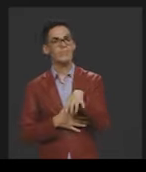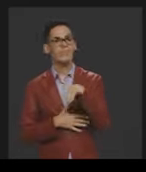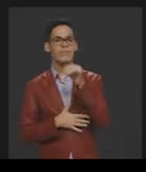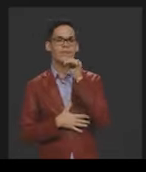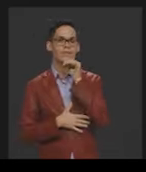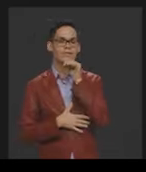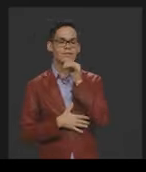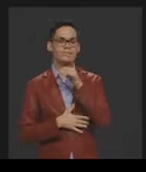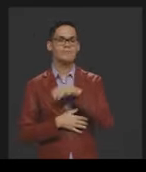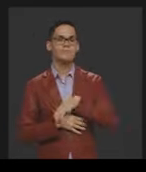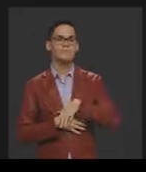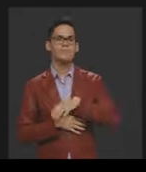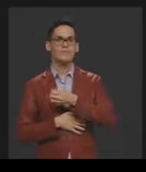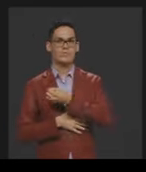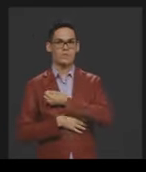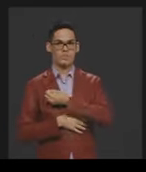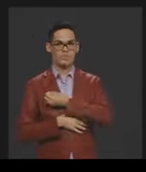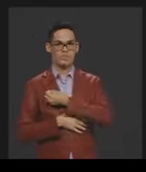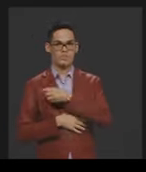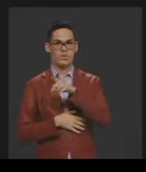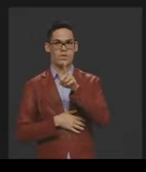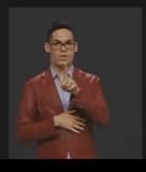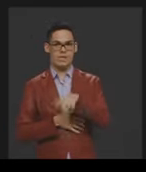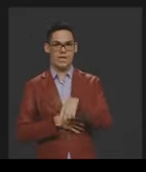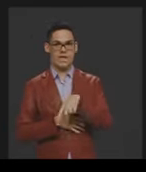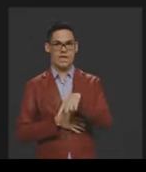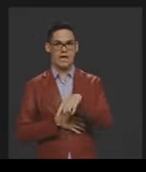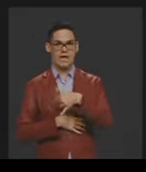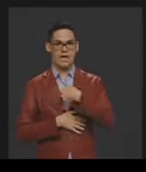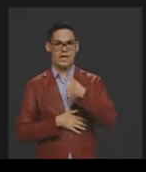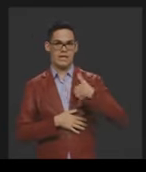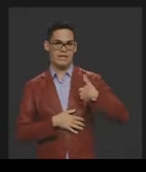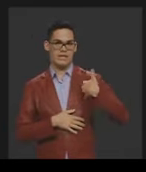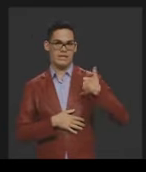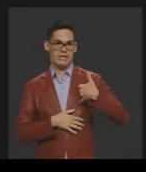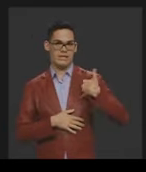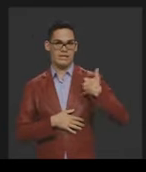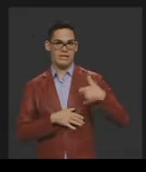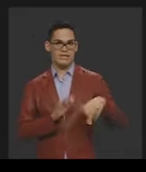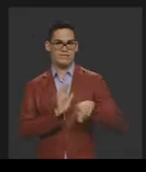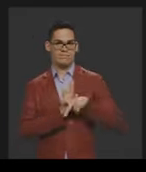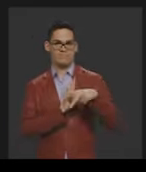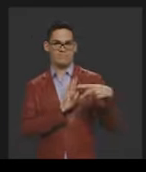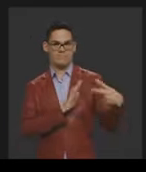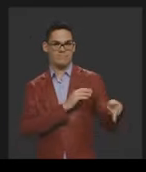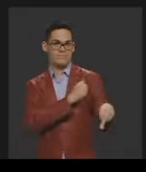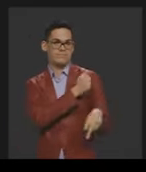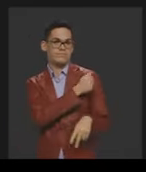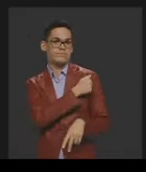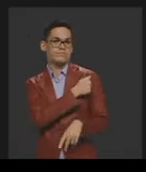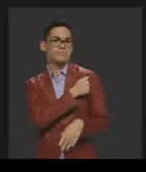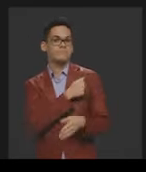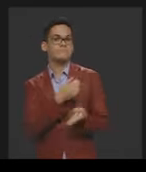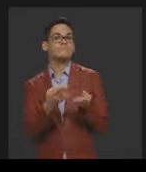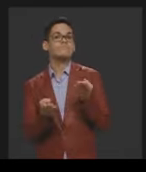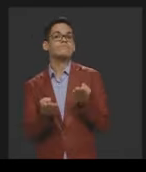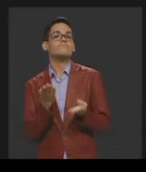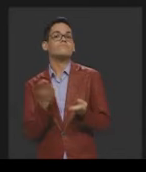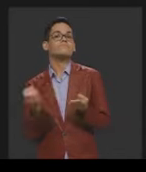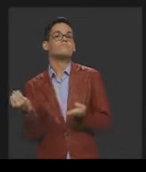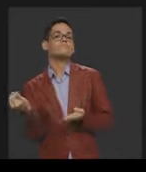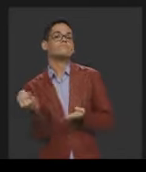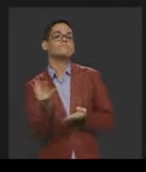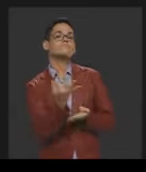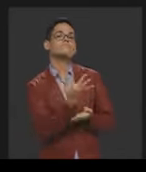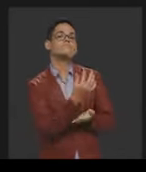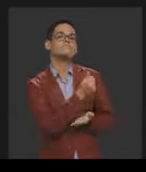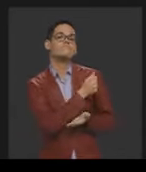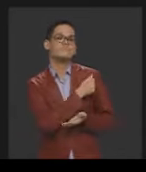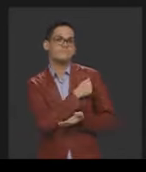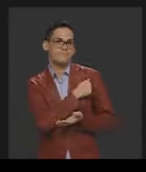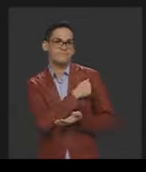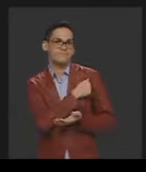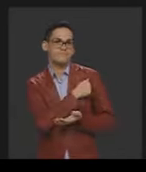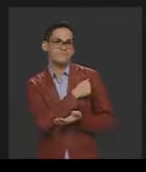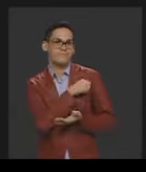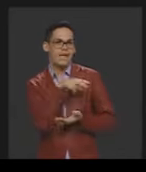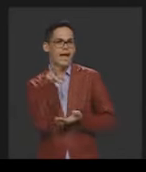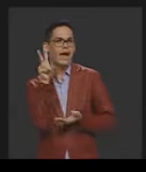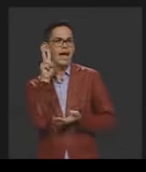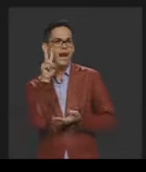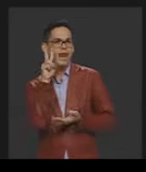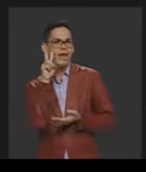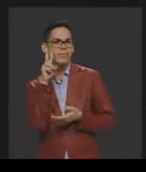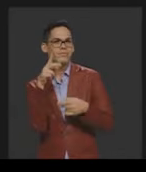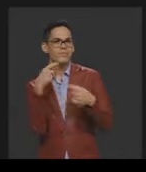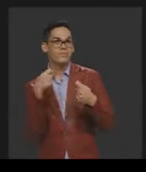valor seria a idade dos alunos e o peso seria a quantidade de alunos. Lembra que eu